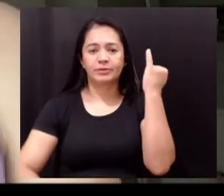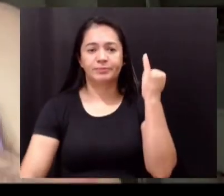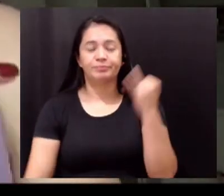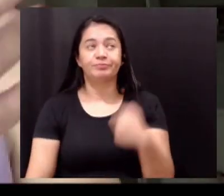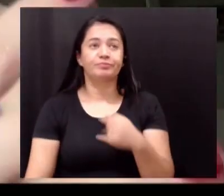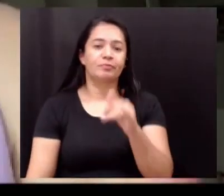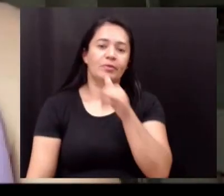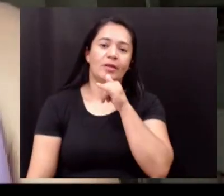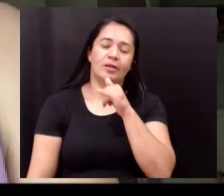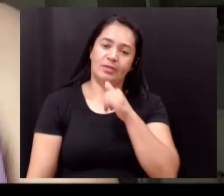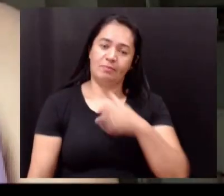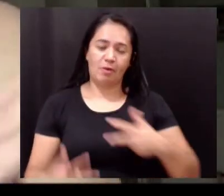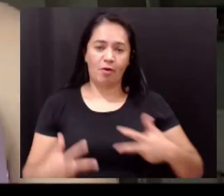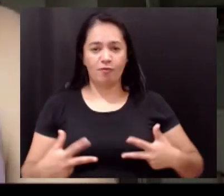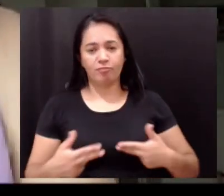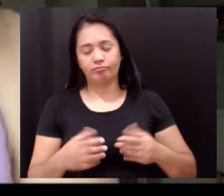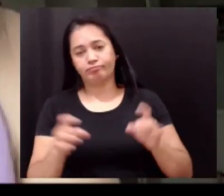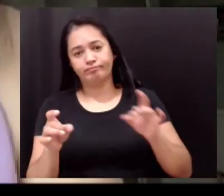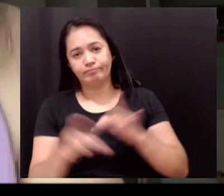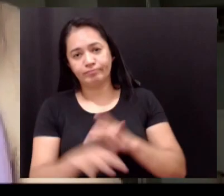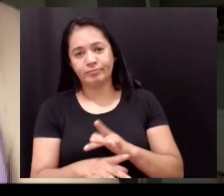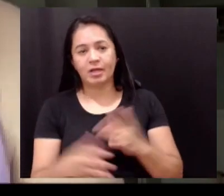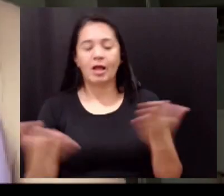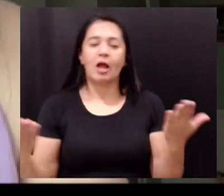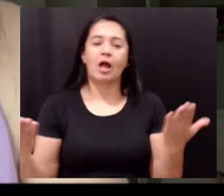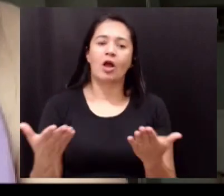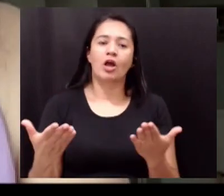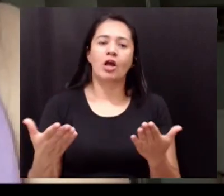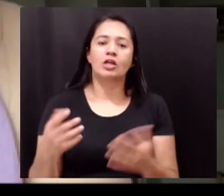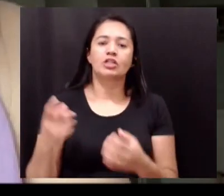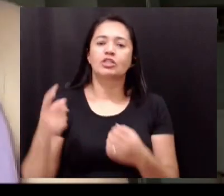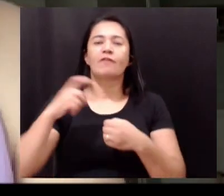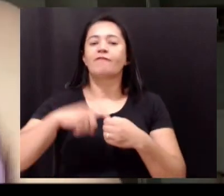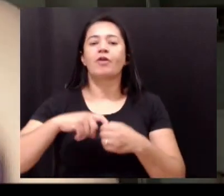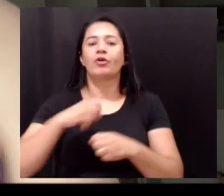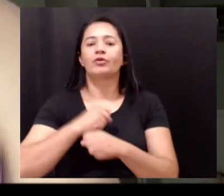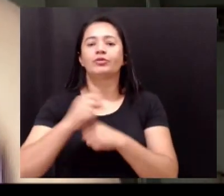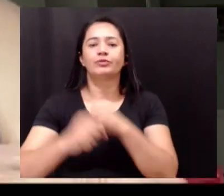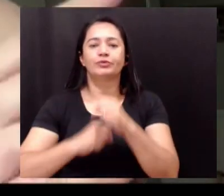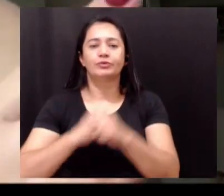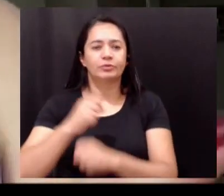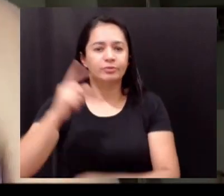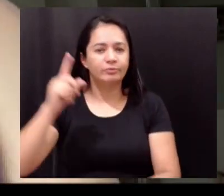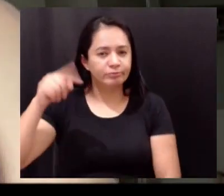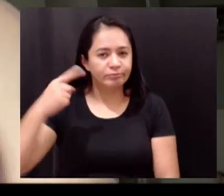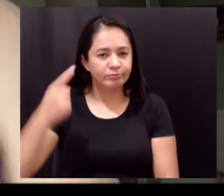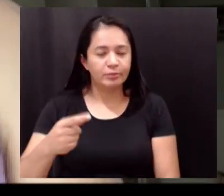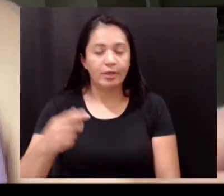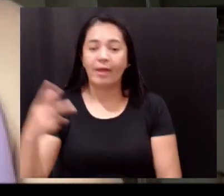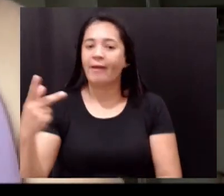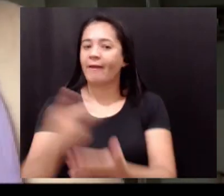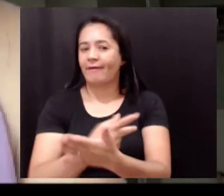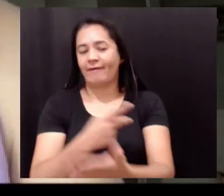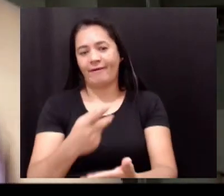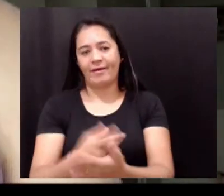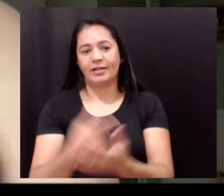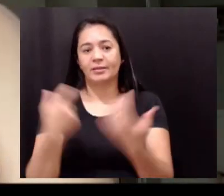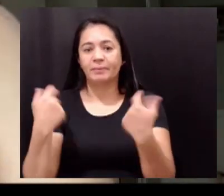cirurgia, agora eu só volto no médico ano que vem, certo? Errado. Eu devo voltar a